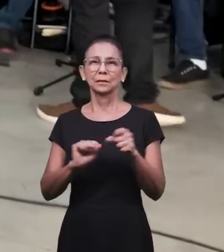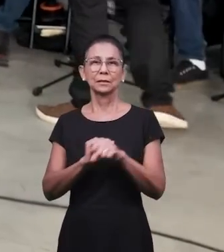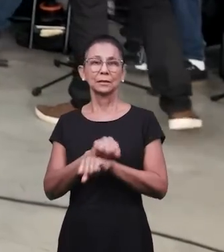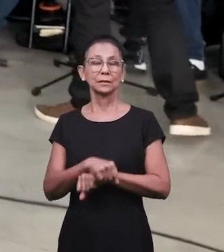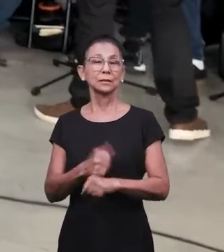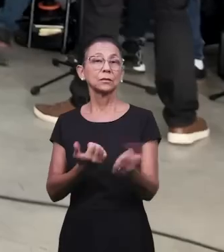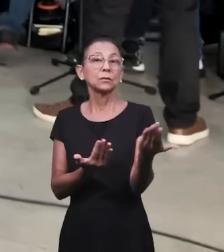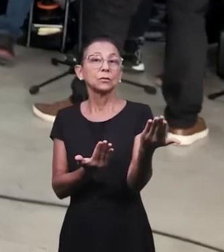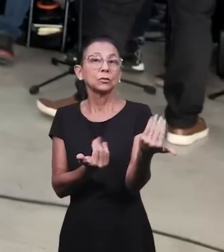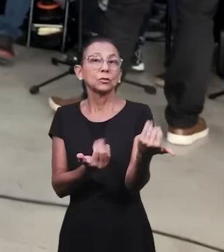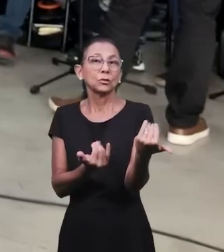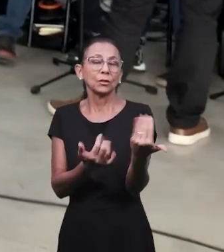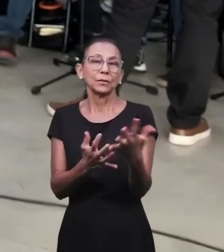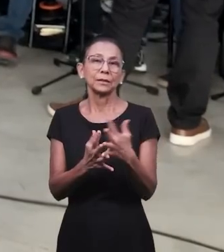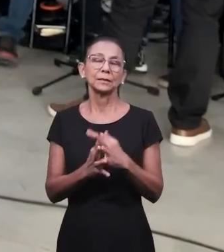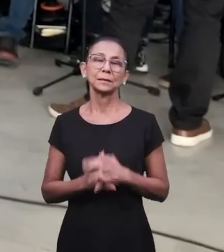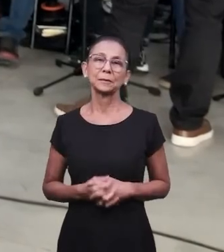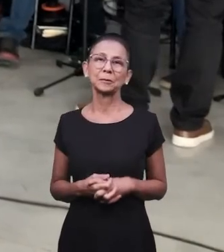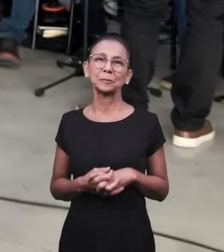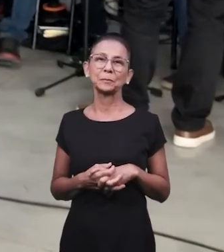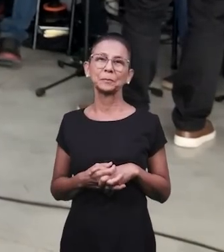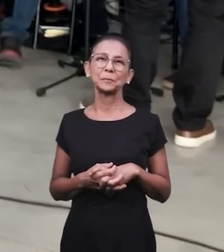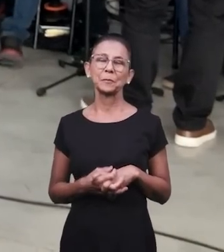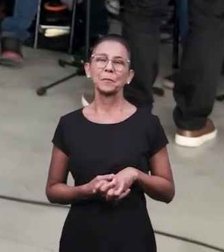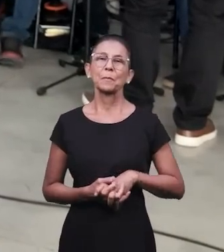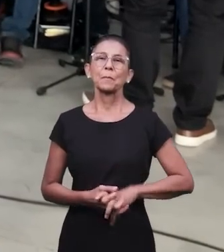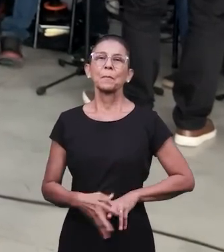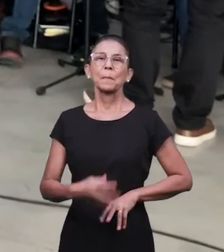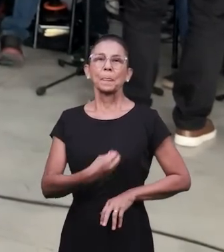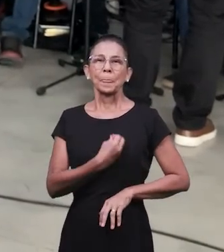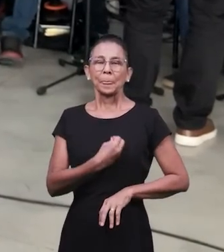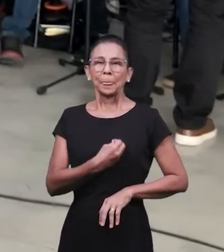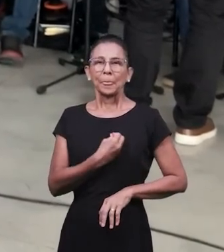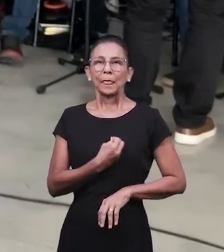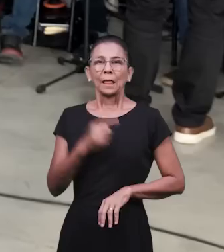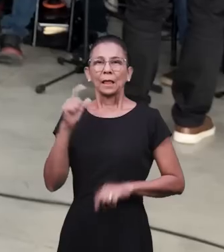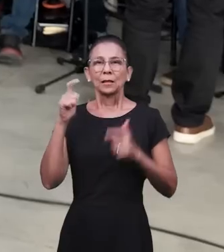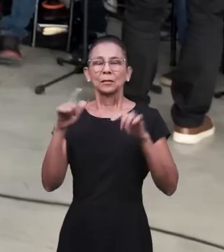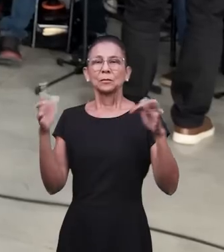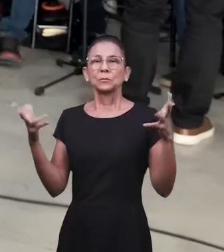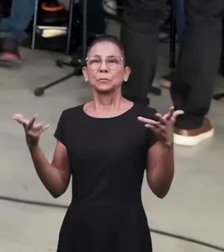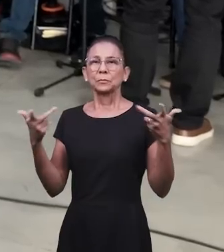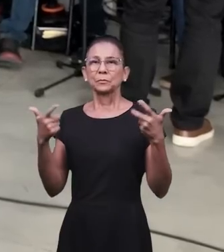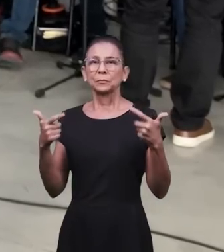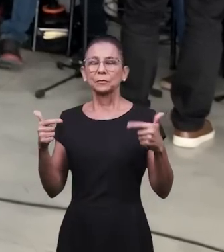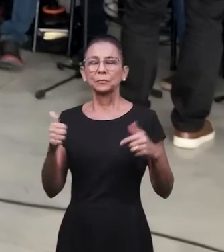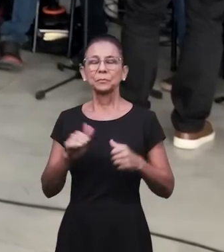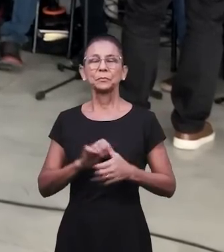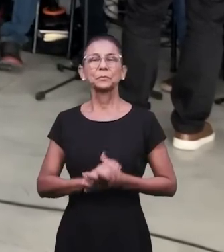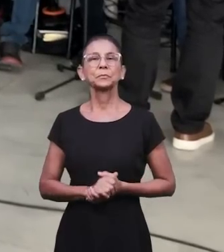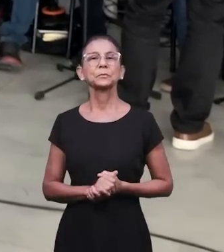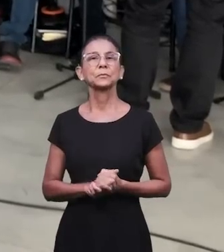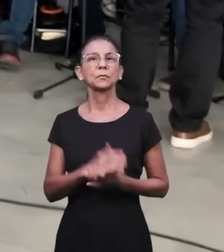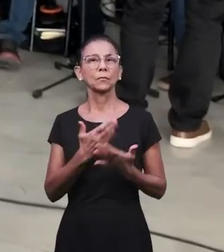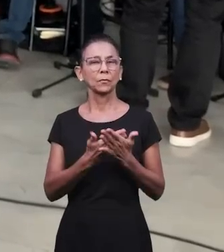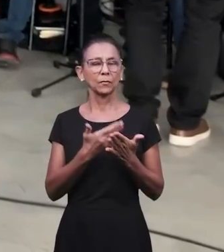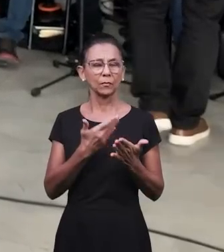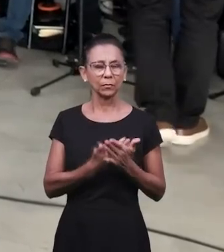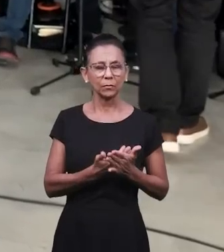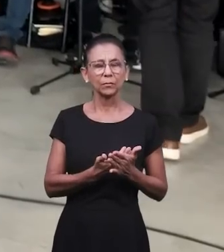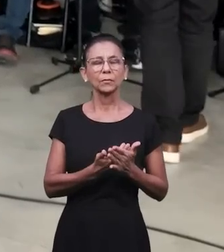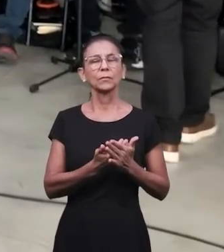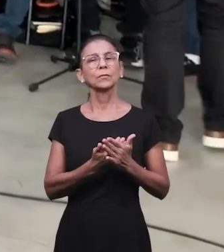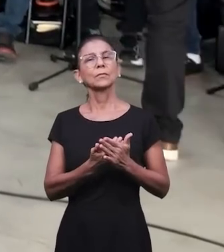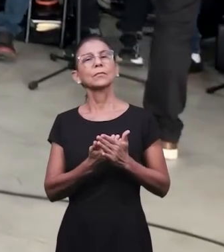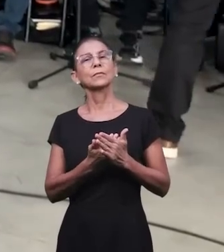de jovens para poder participar e conhecer esse lugar tão maravilhoso para nós. As aulas estão acontecendo, o Espírito do Senhor